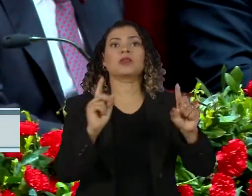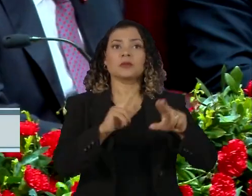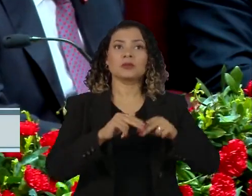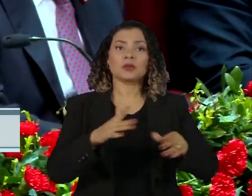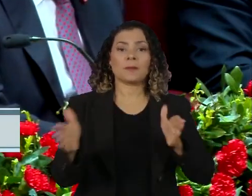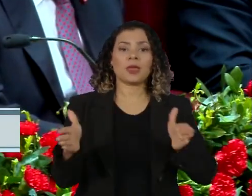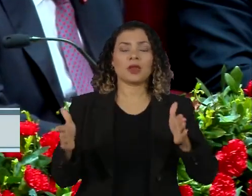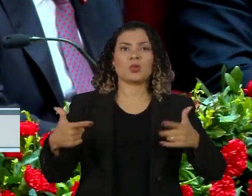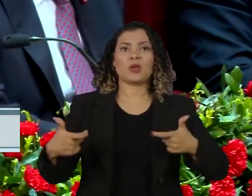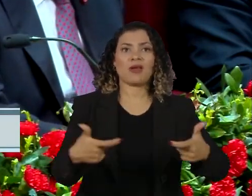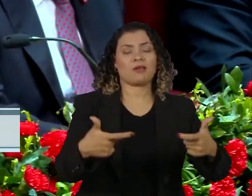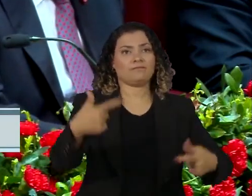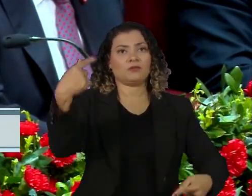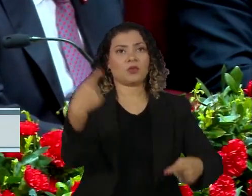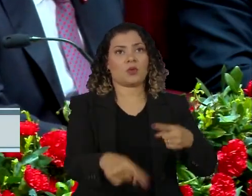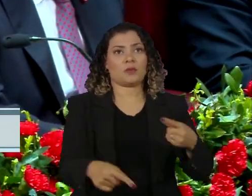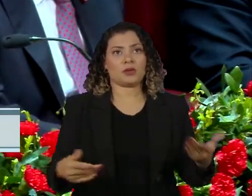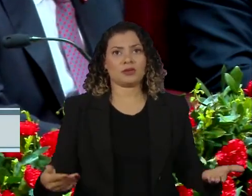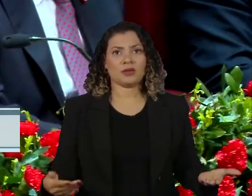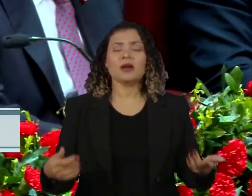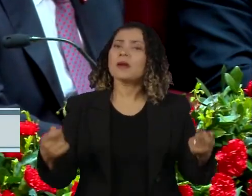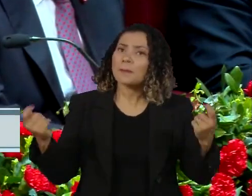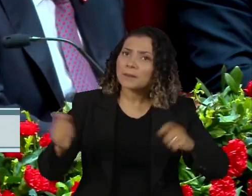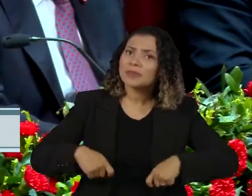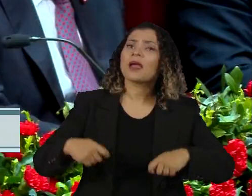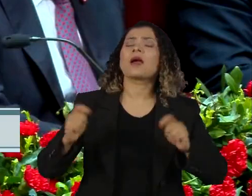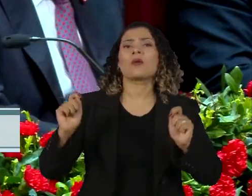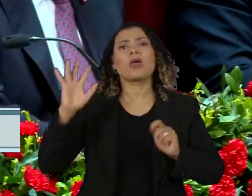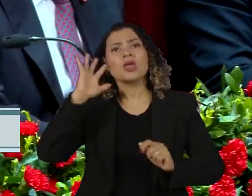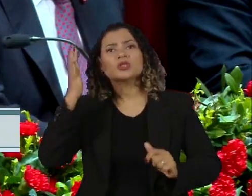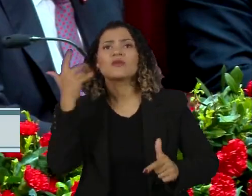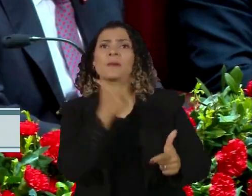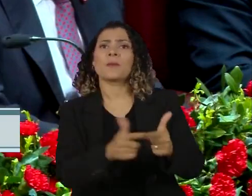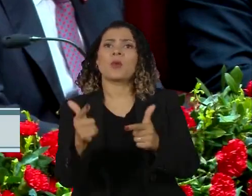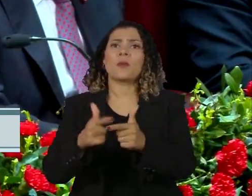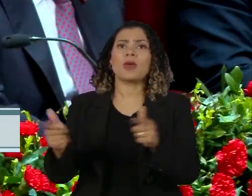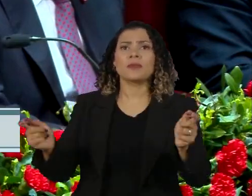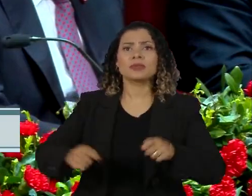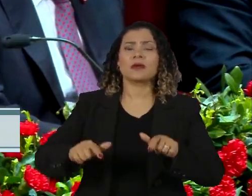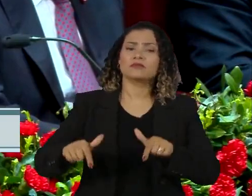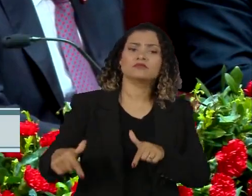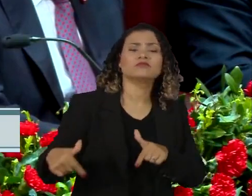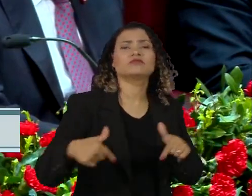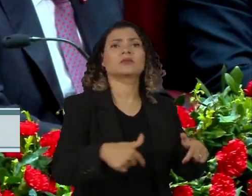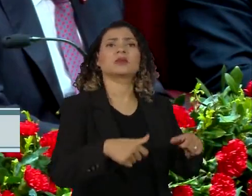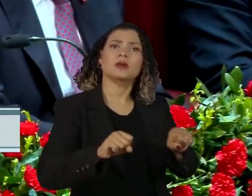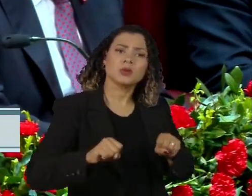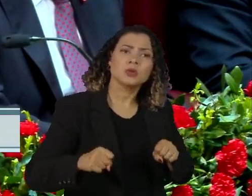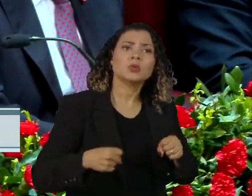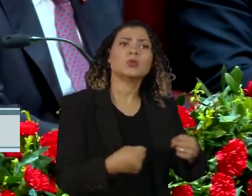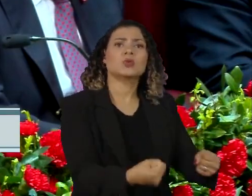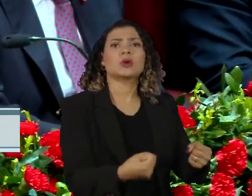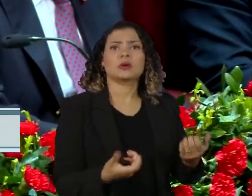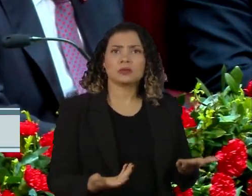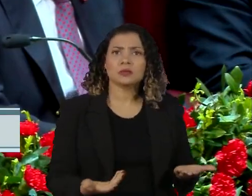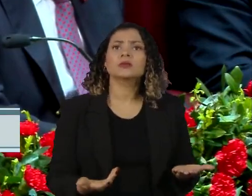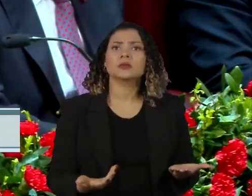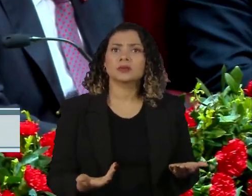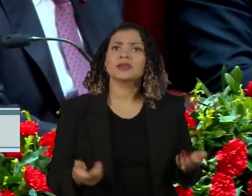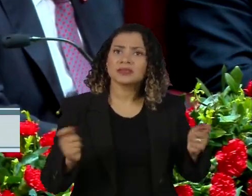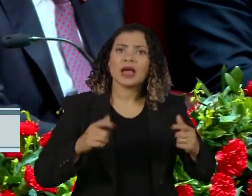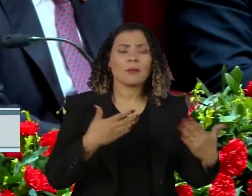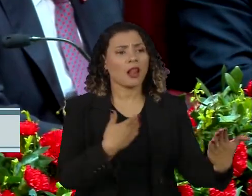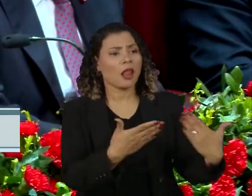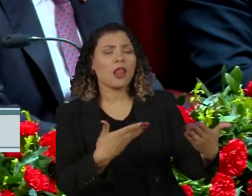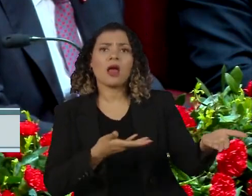tempo. Quem acredita em soluções militares para os problemas atuais, luta contra os ventos da história.